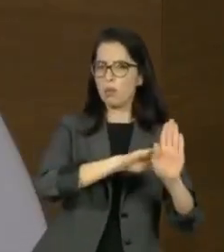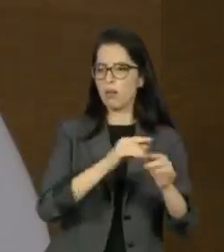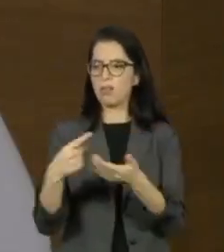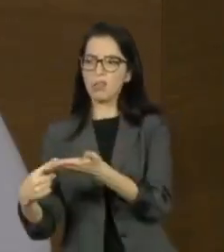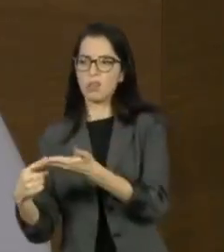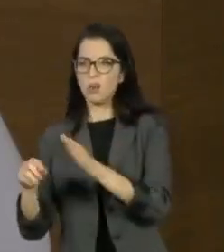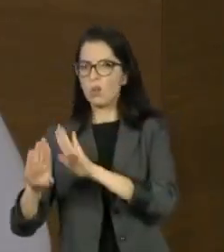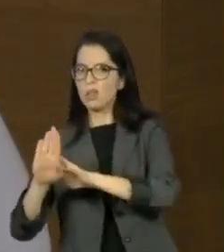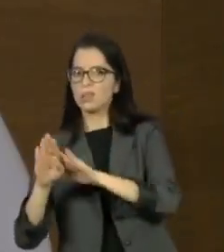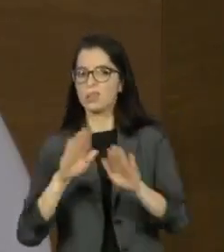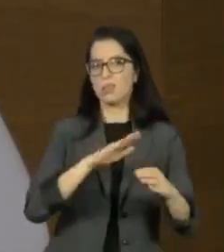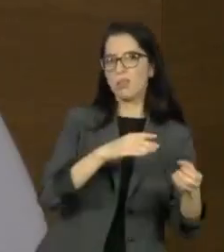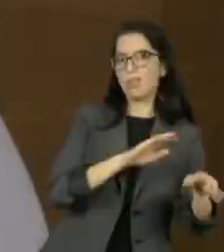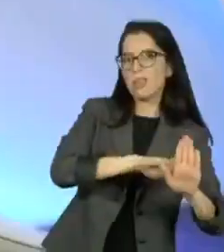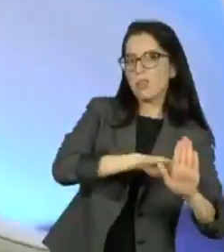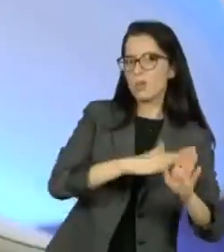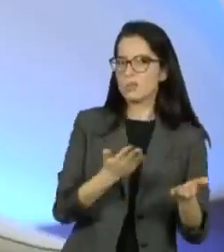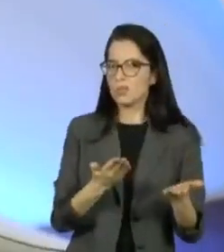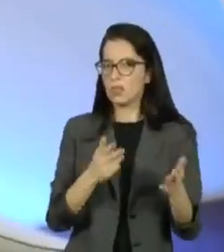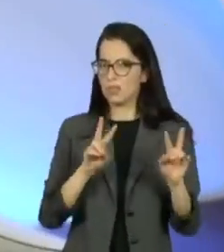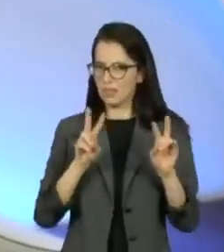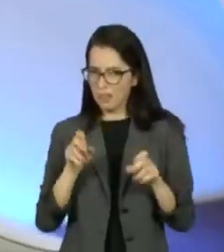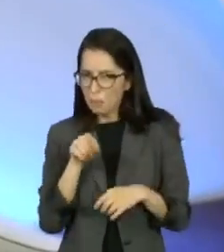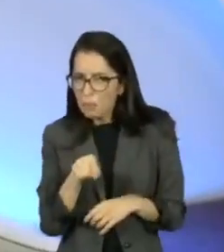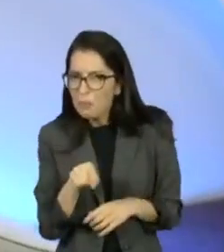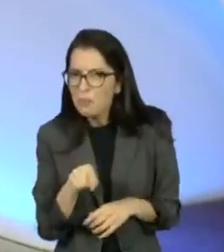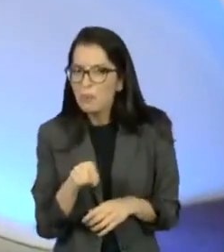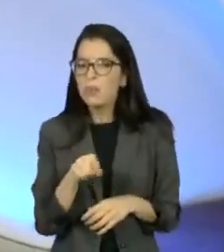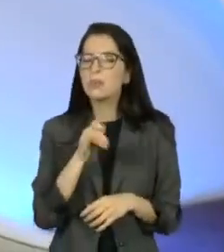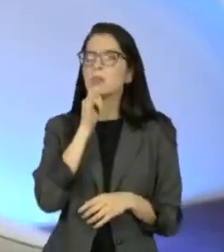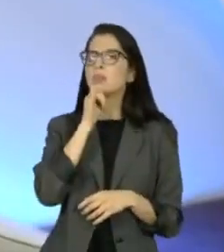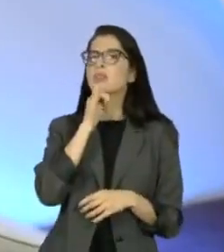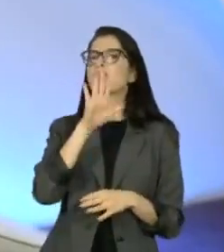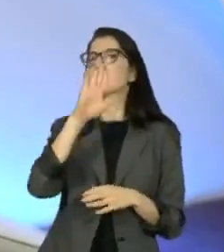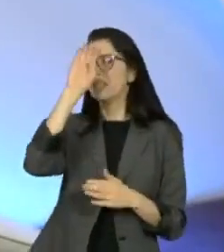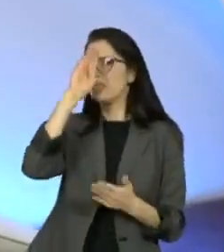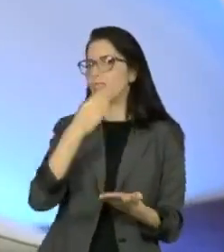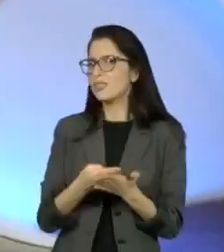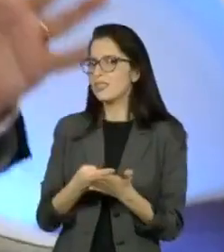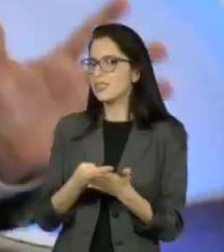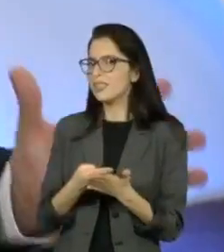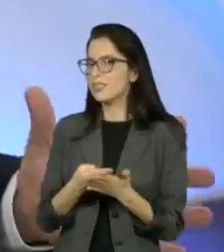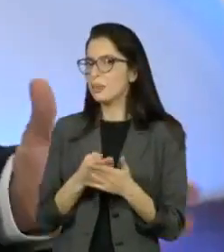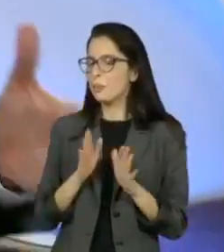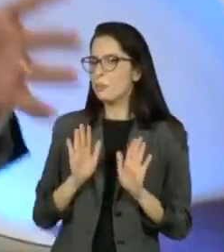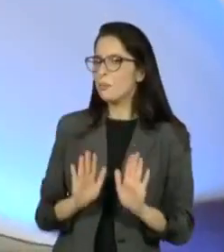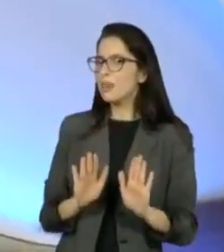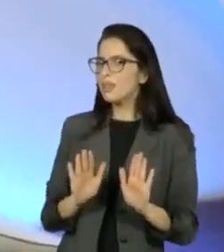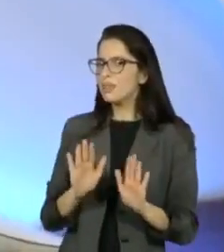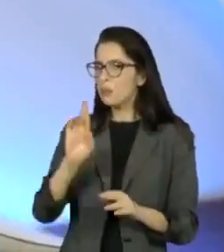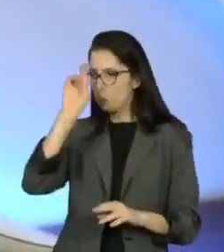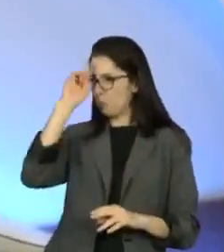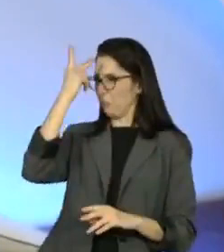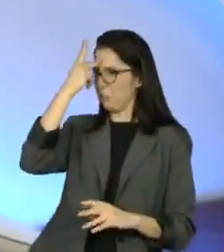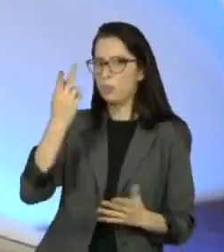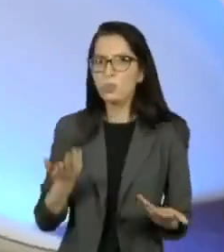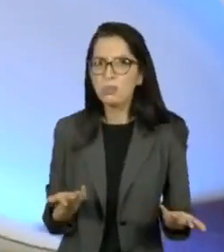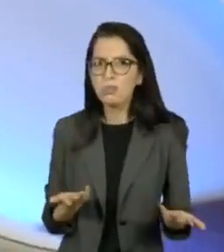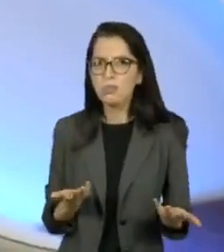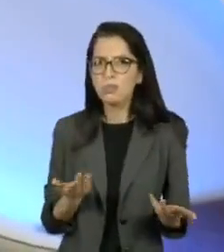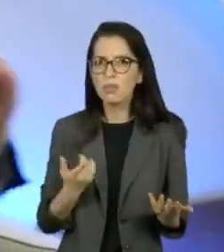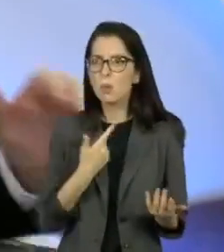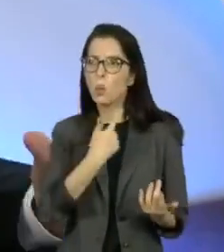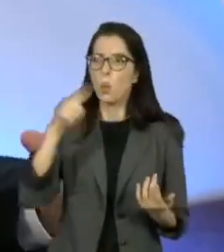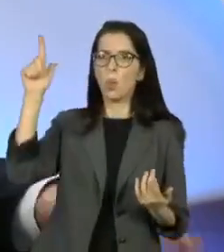afrontassem para aquilo que a gente acredita que é o caminho, que é o ajuste fiscal, que é uma pauta de